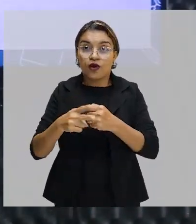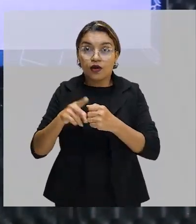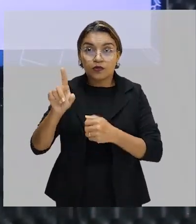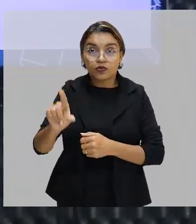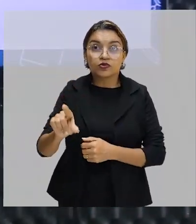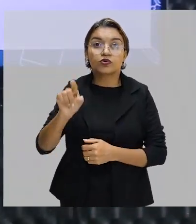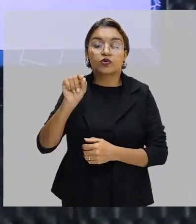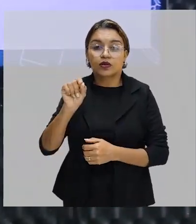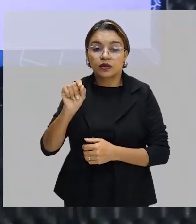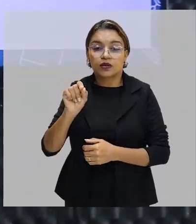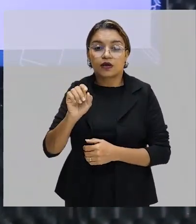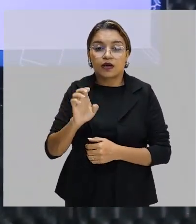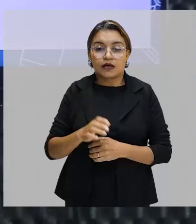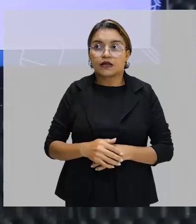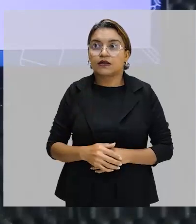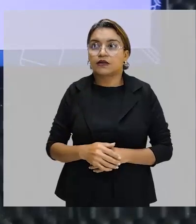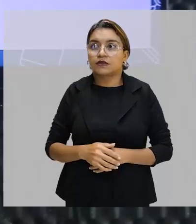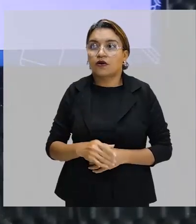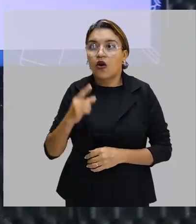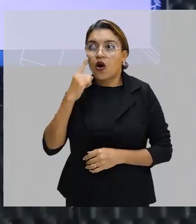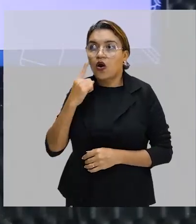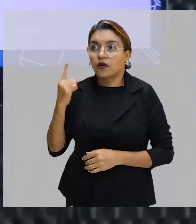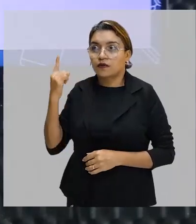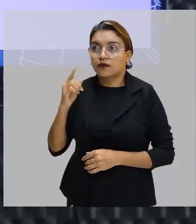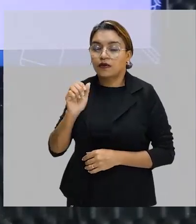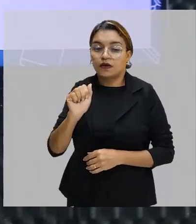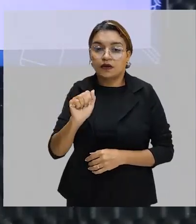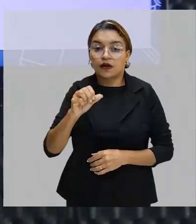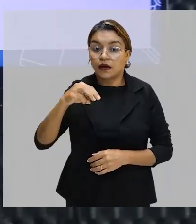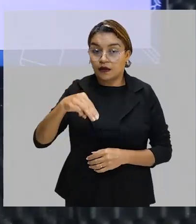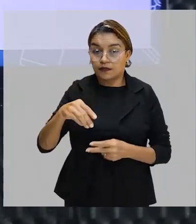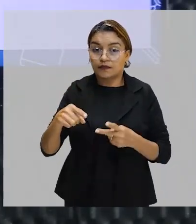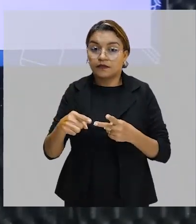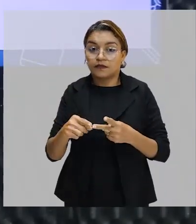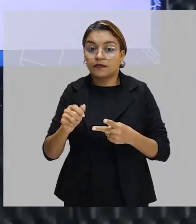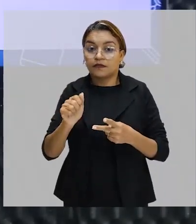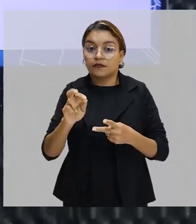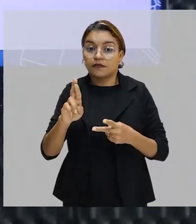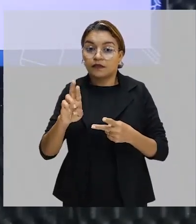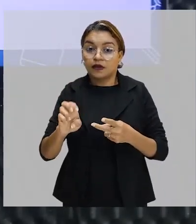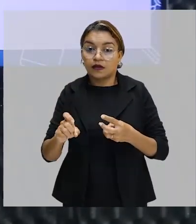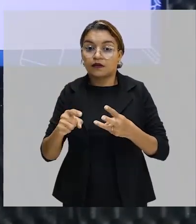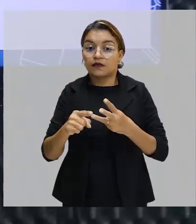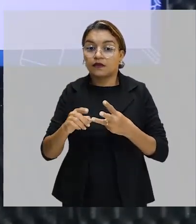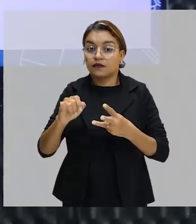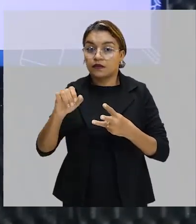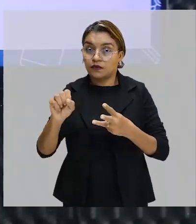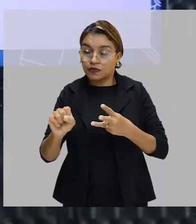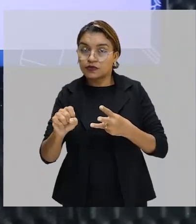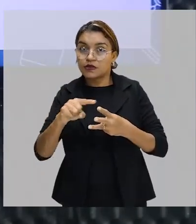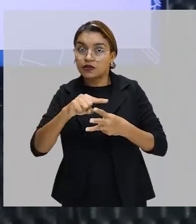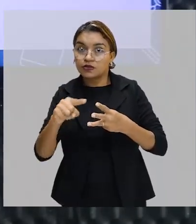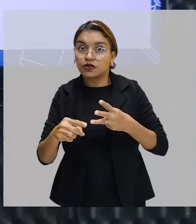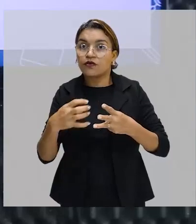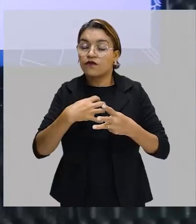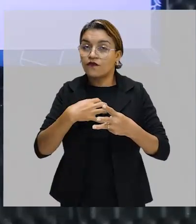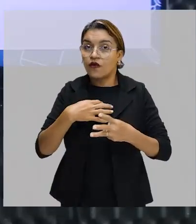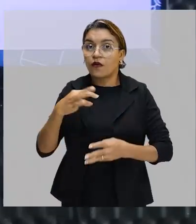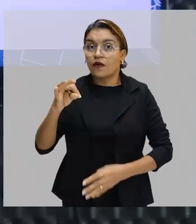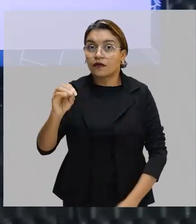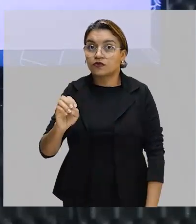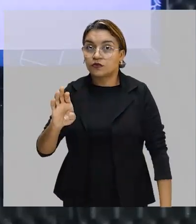escolher am, are ou is, lembrando que essas são as três formas do verbo to be no